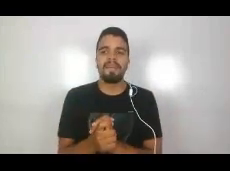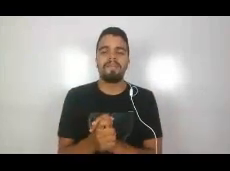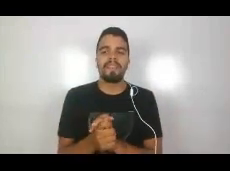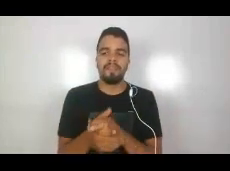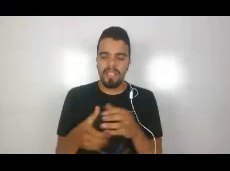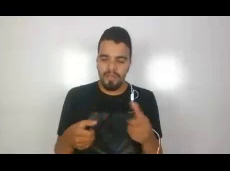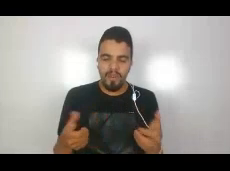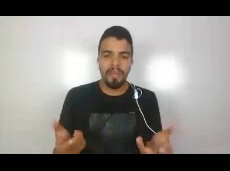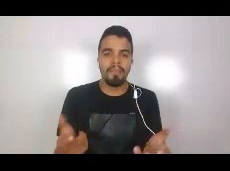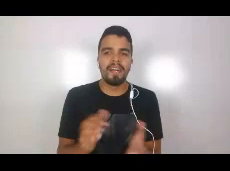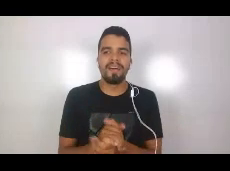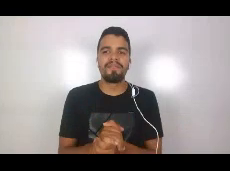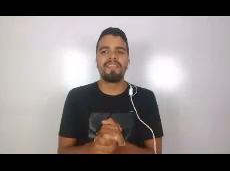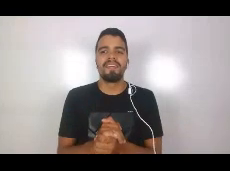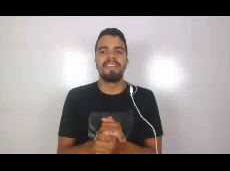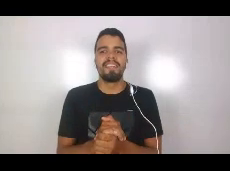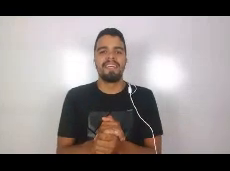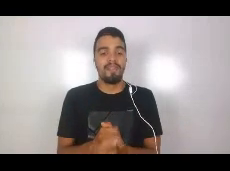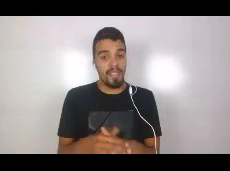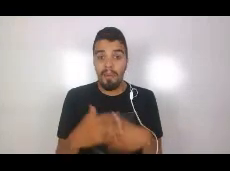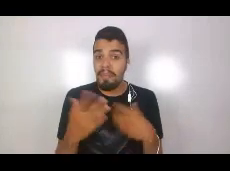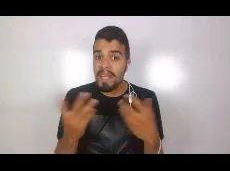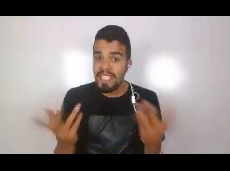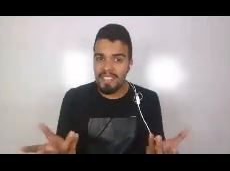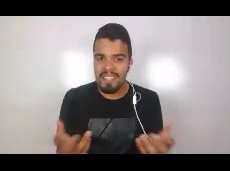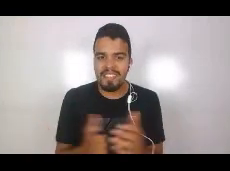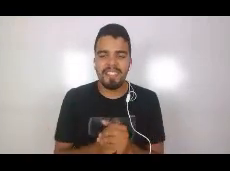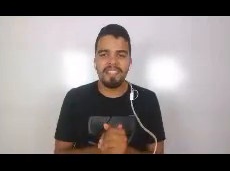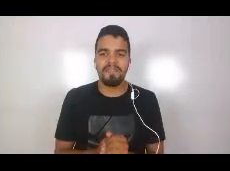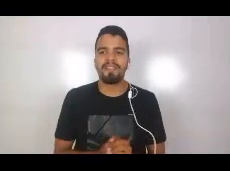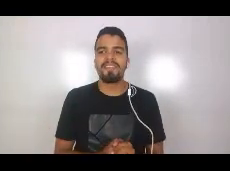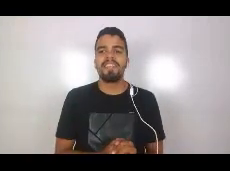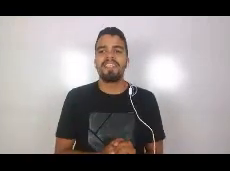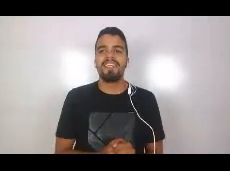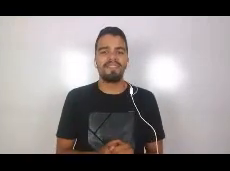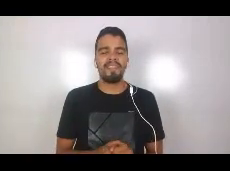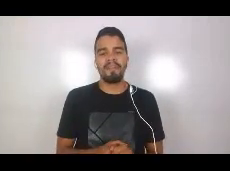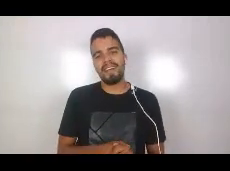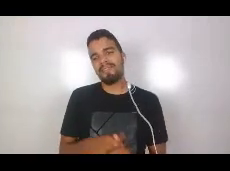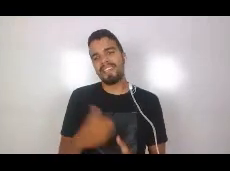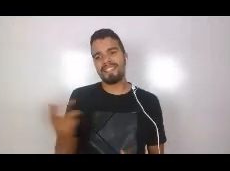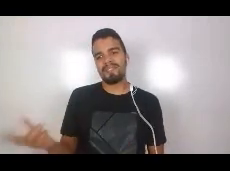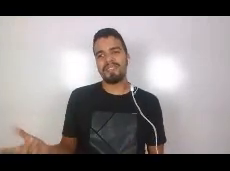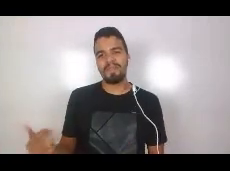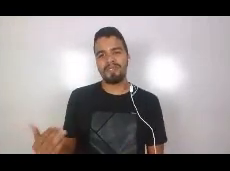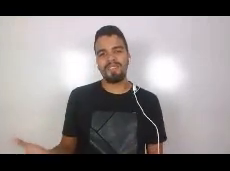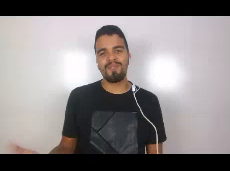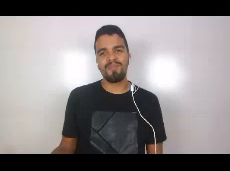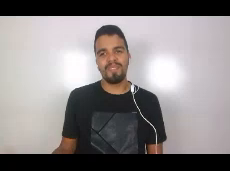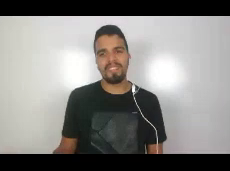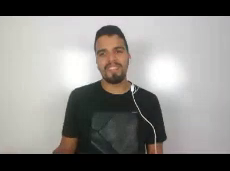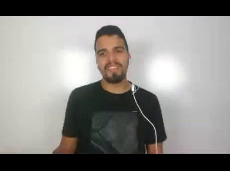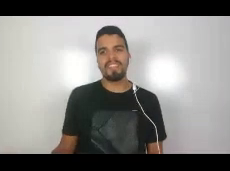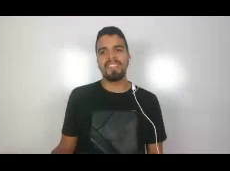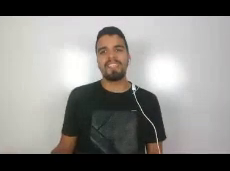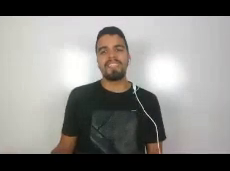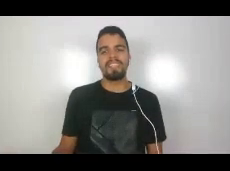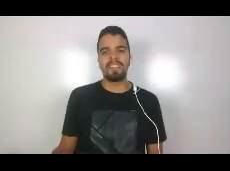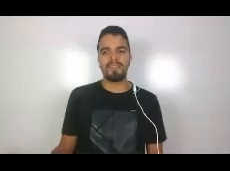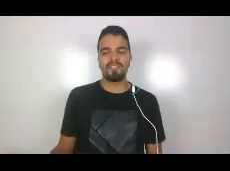né? Não tem um corrimão, não tem um banheiro acessível. Isso também acontece com as pessoas surdas,